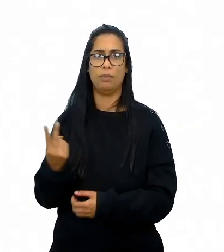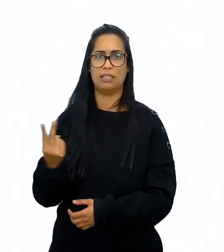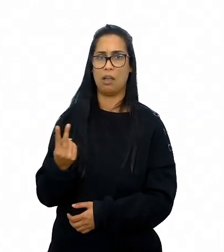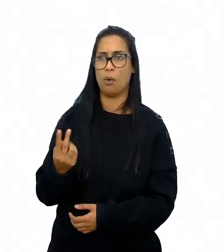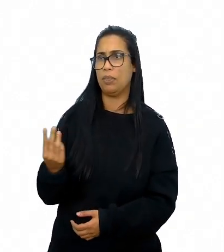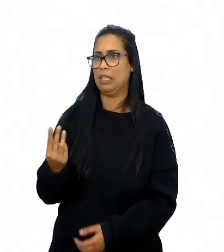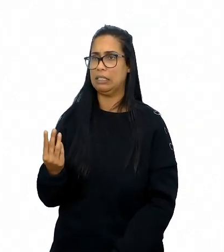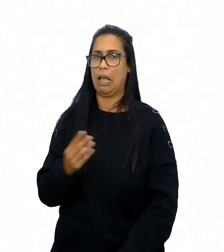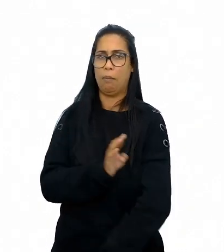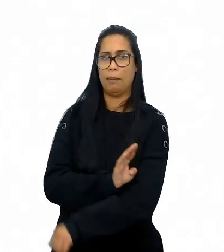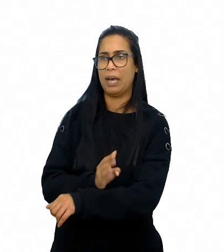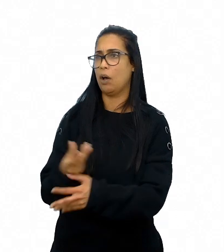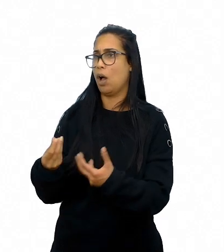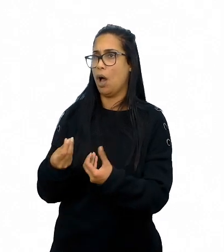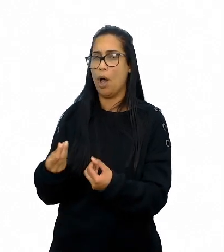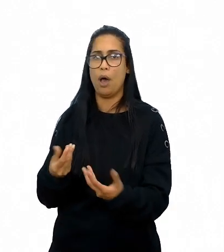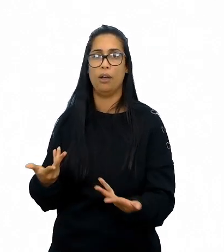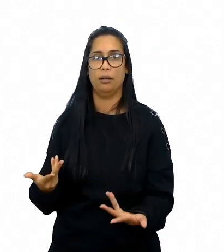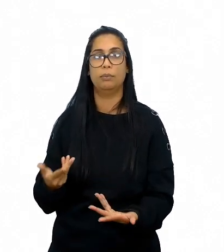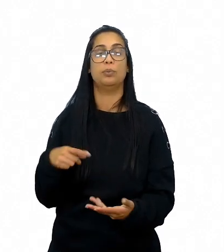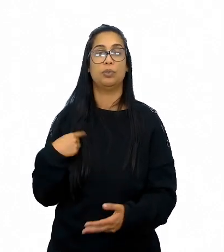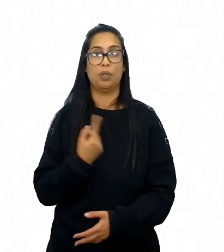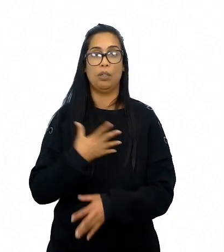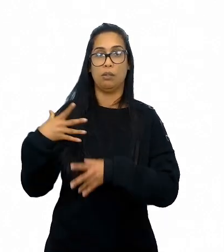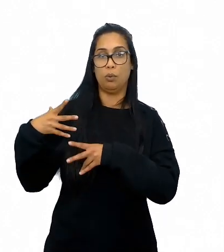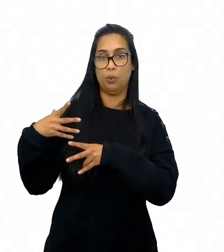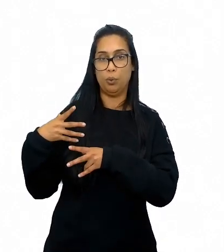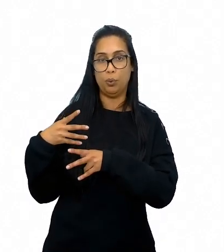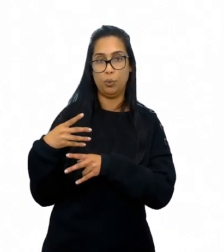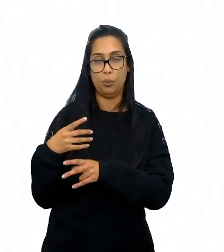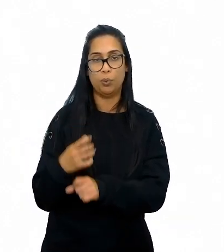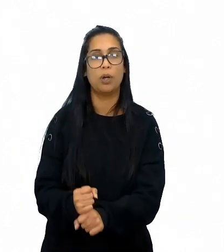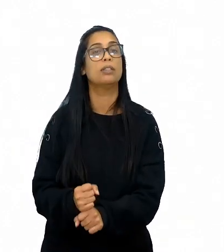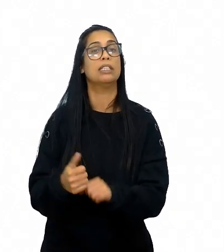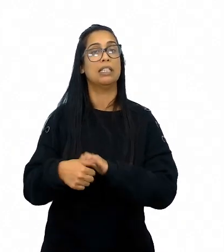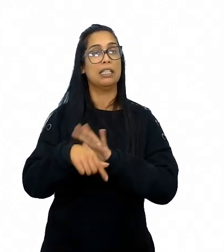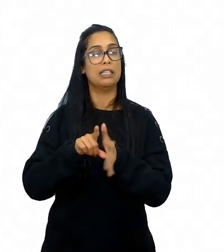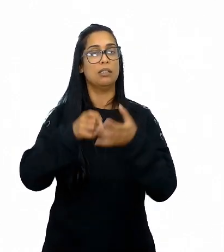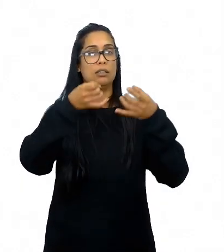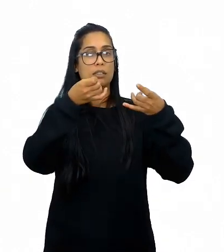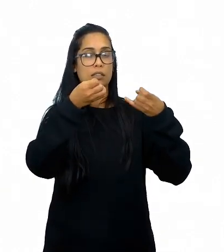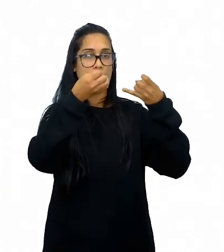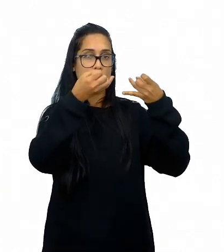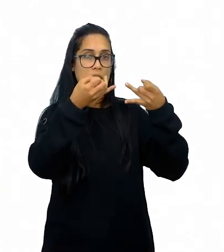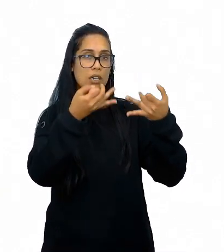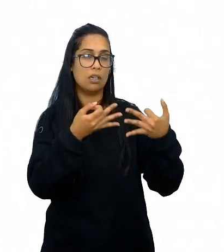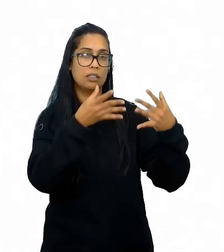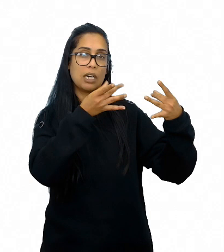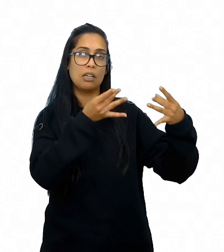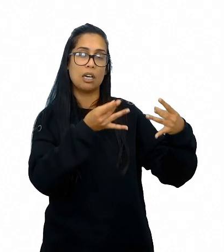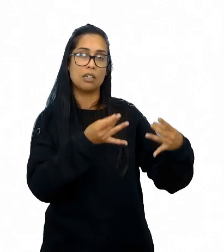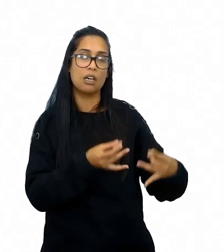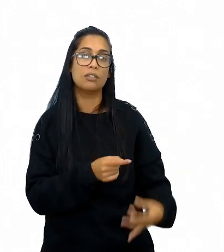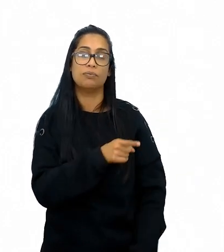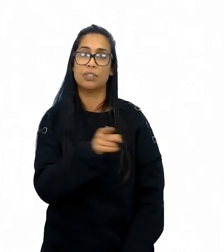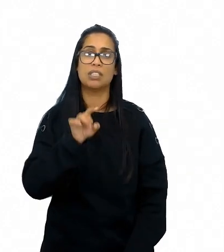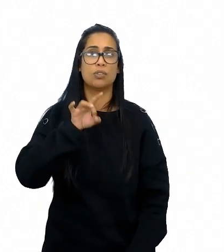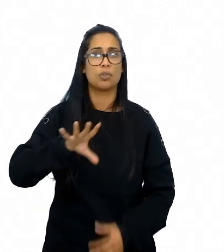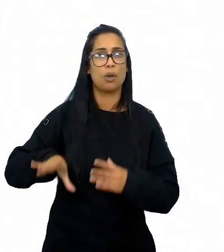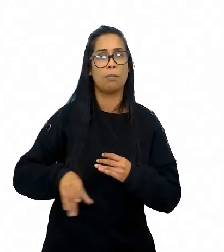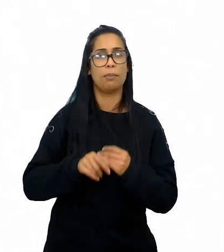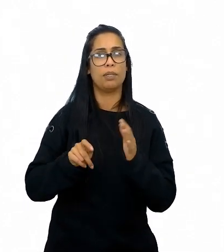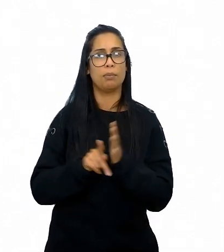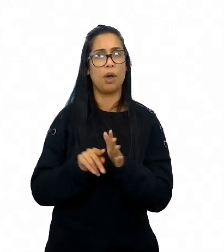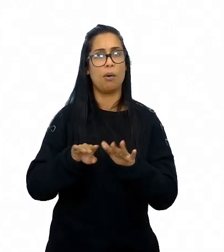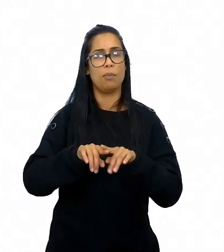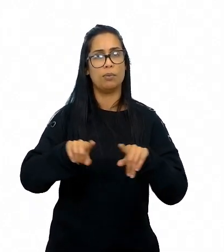aquela questão que eu mencionei, né? A gente faz a formação antecipada, né? Mas vocês só irão aplicar em sala de aula quando